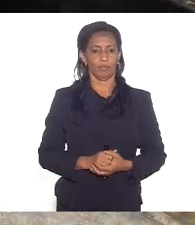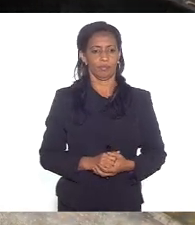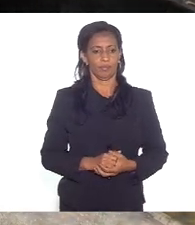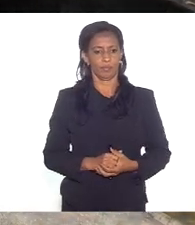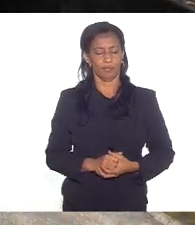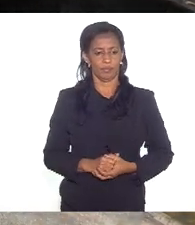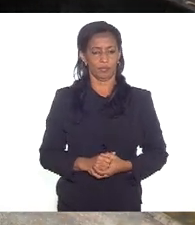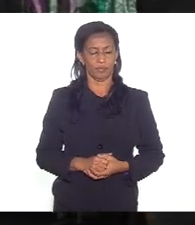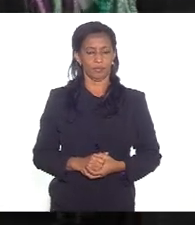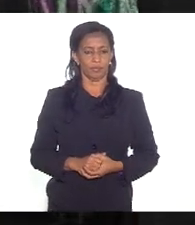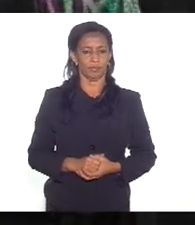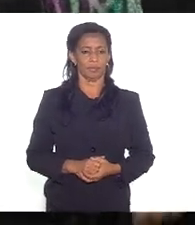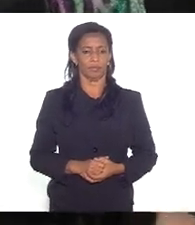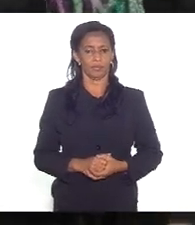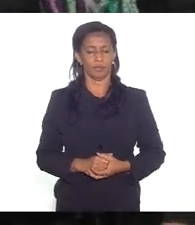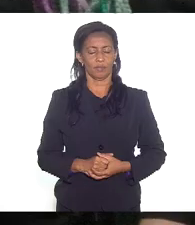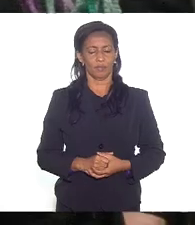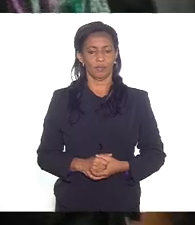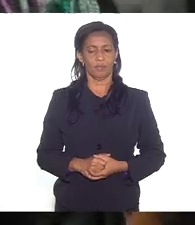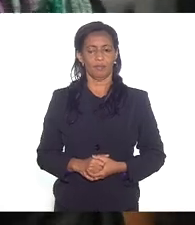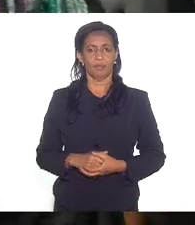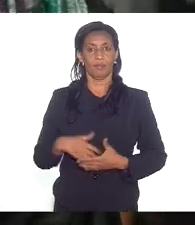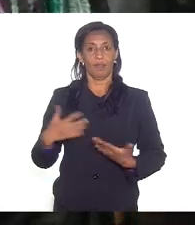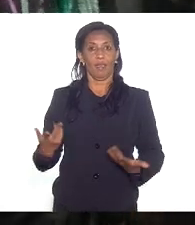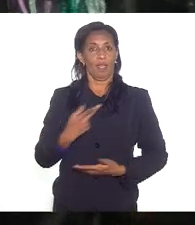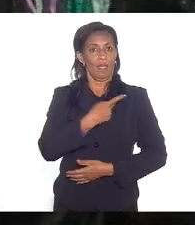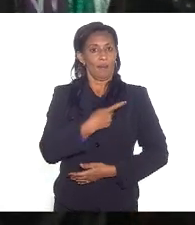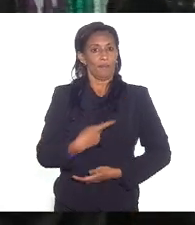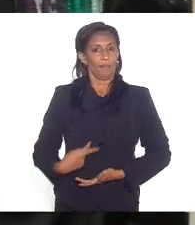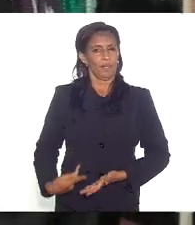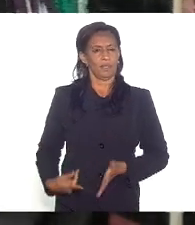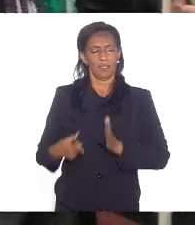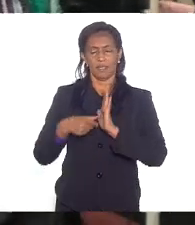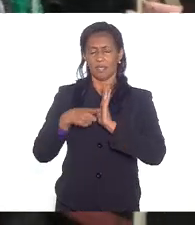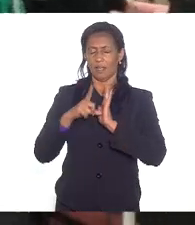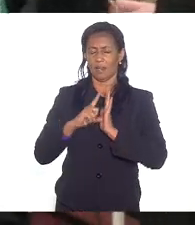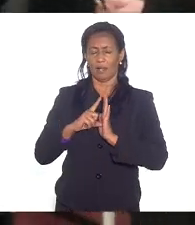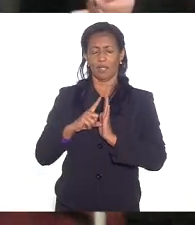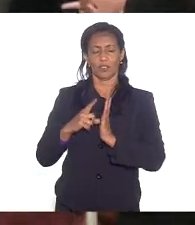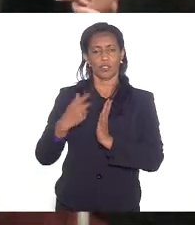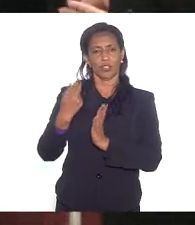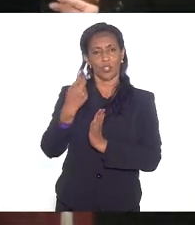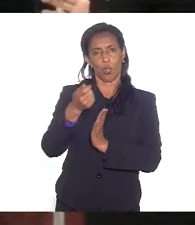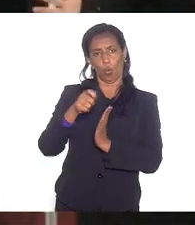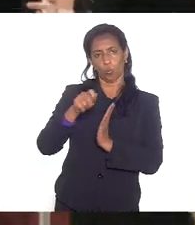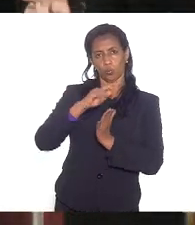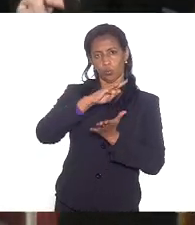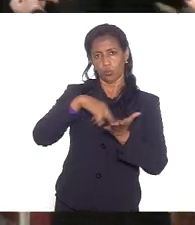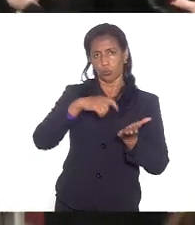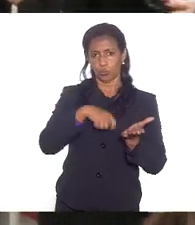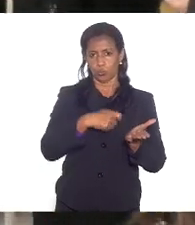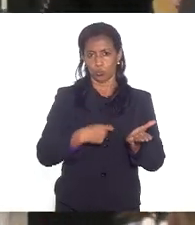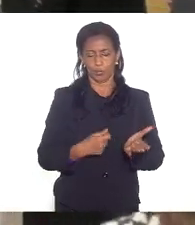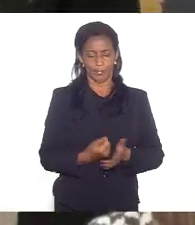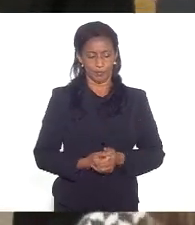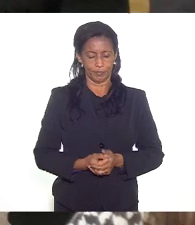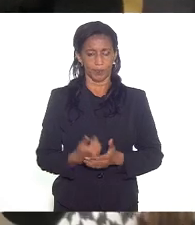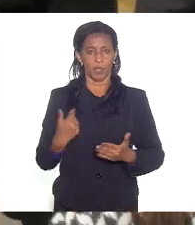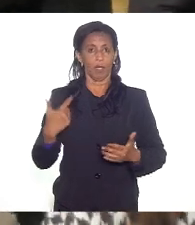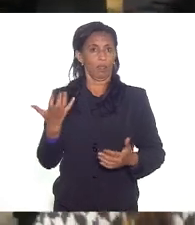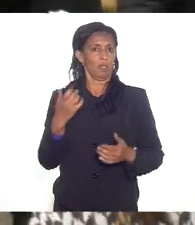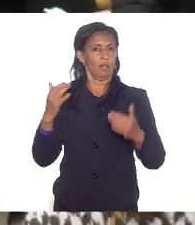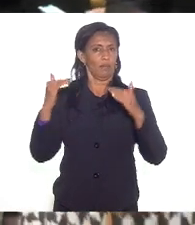e a presidência antes de colher o parecer da mesa queria fazer uma conta de